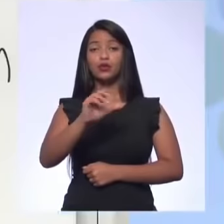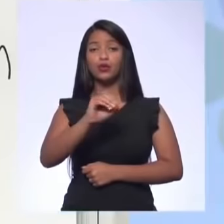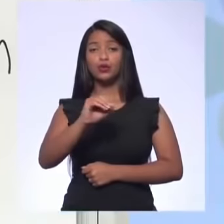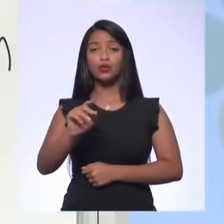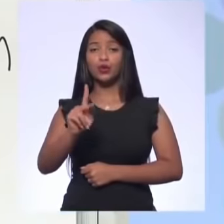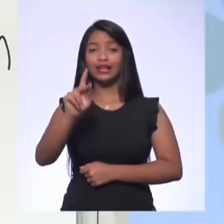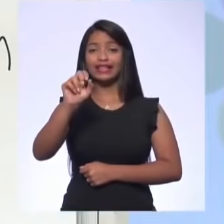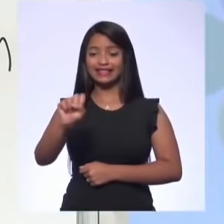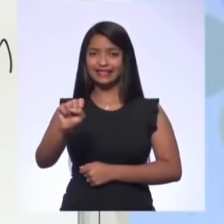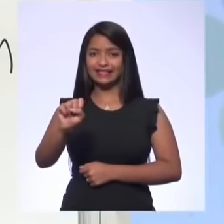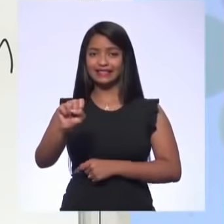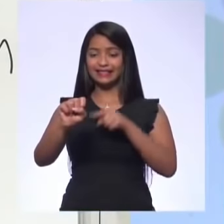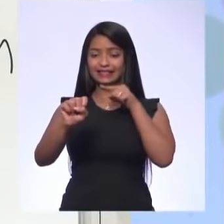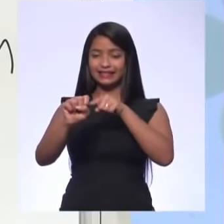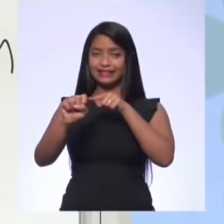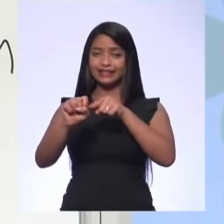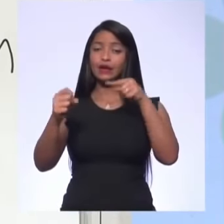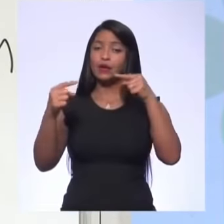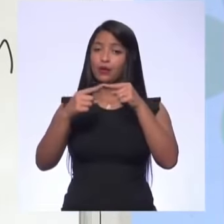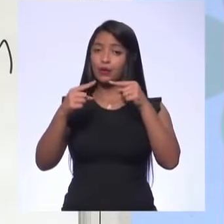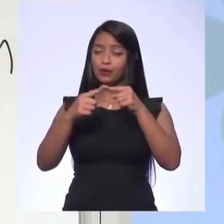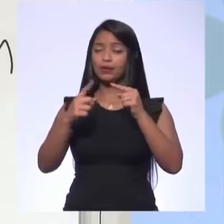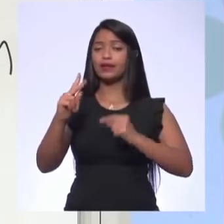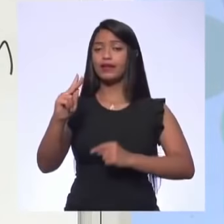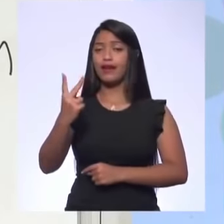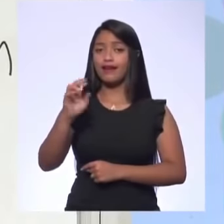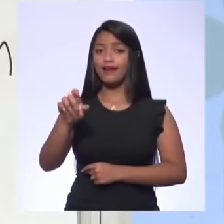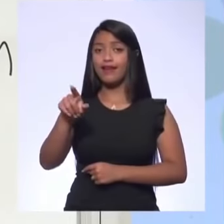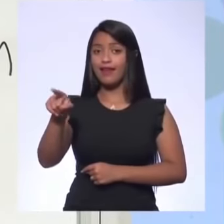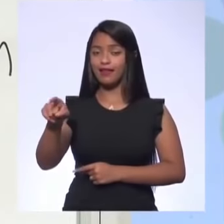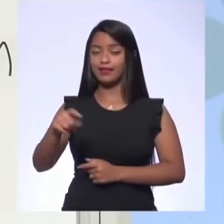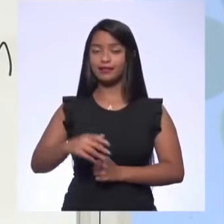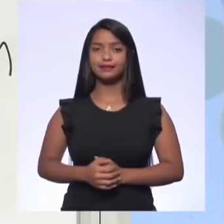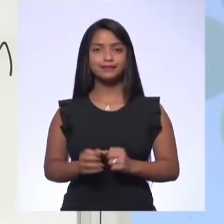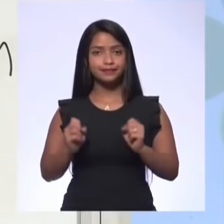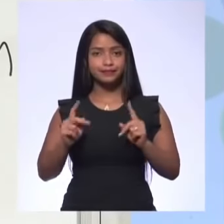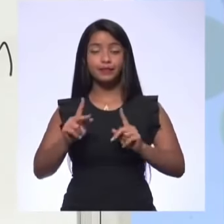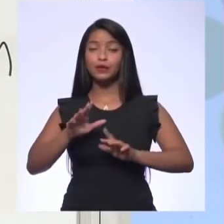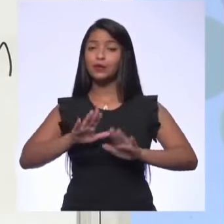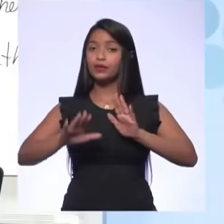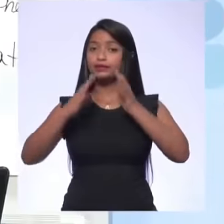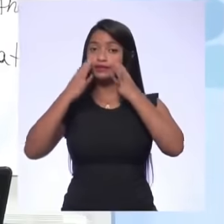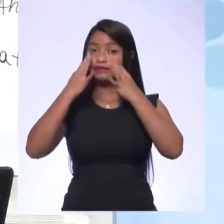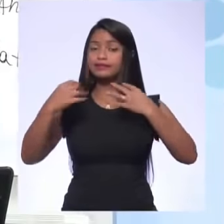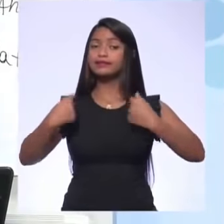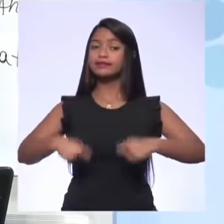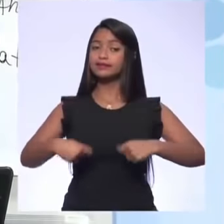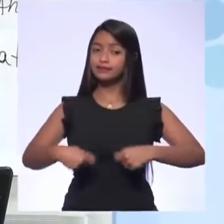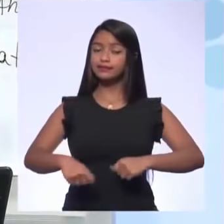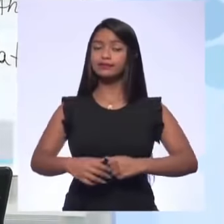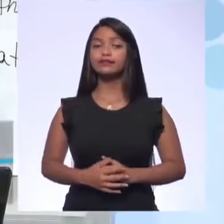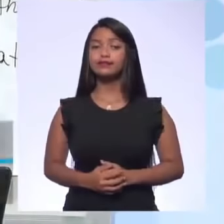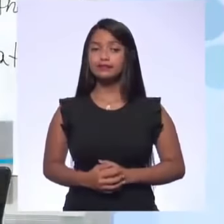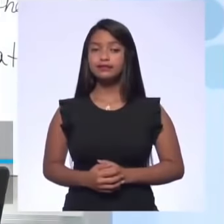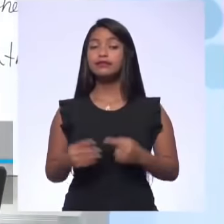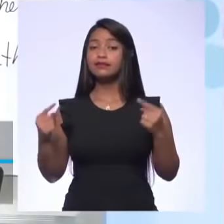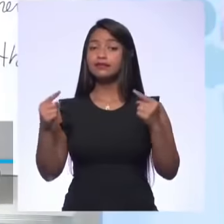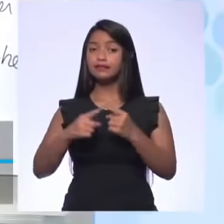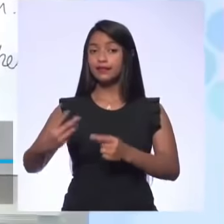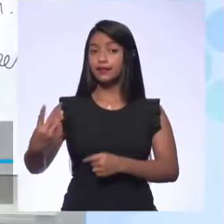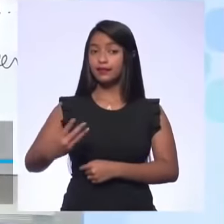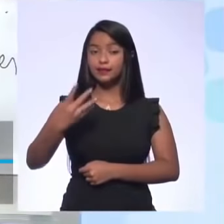vai combinar com quem? Com o sujeito da oração, tá? Então, tem que tomar cuidado. Nós estamos falando de uma terceira